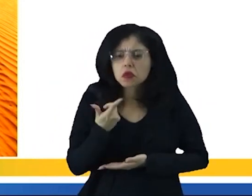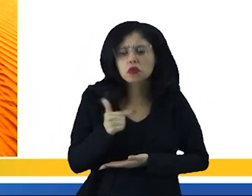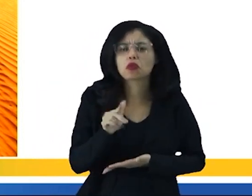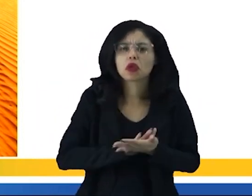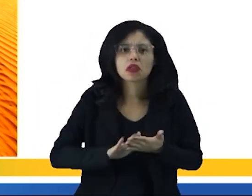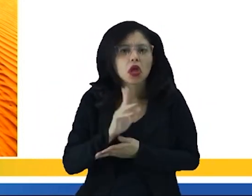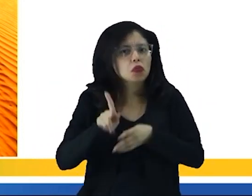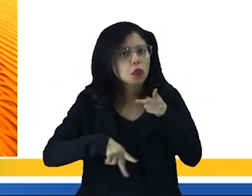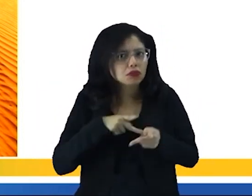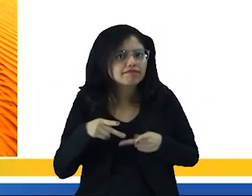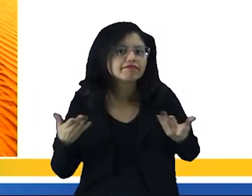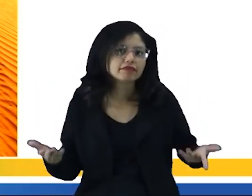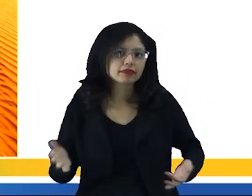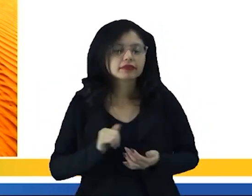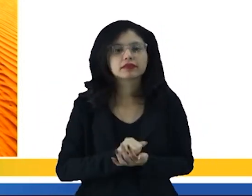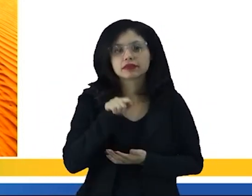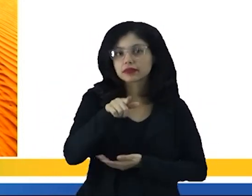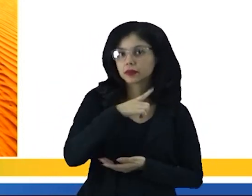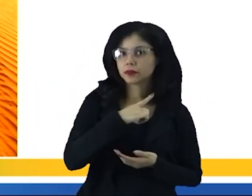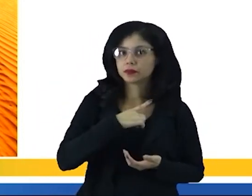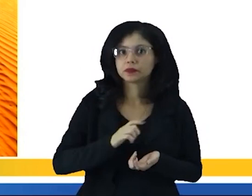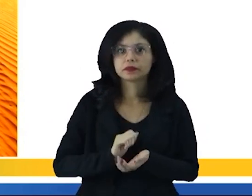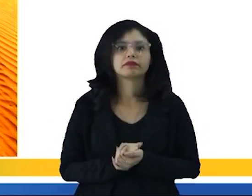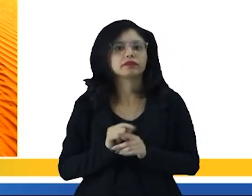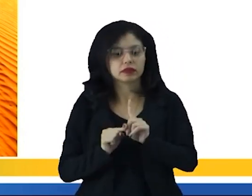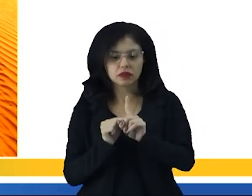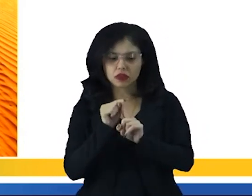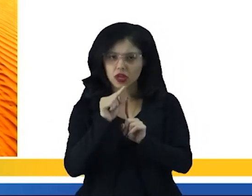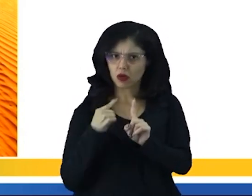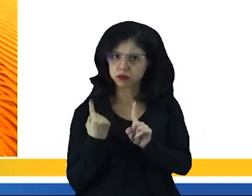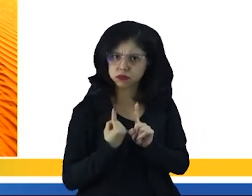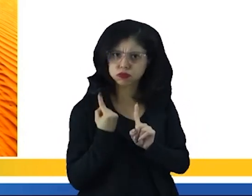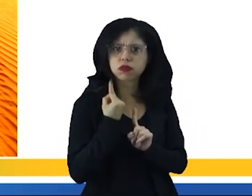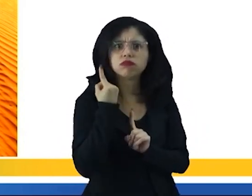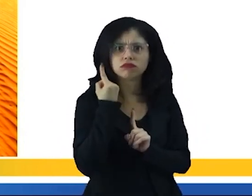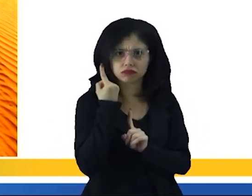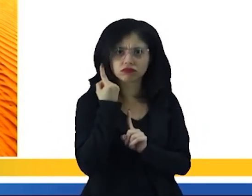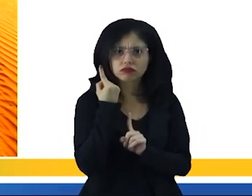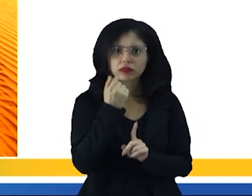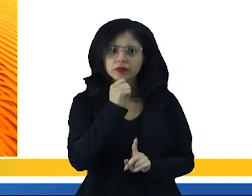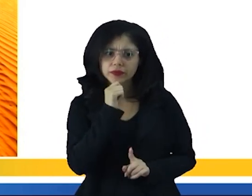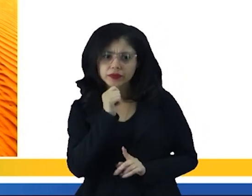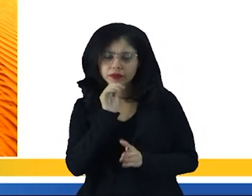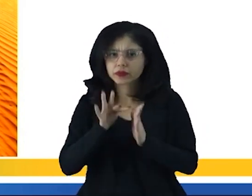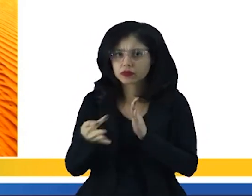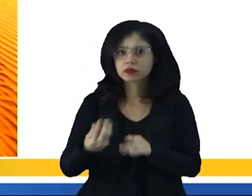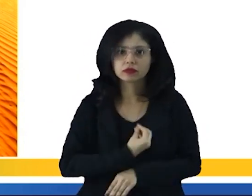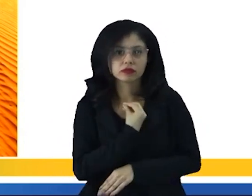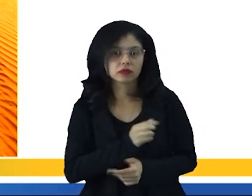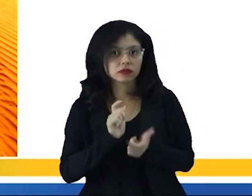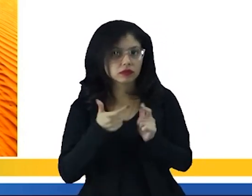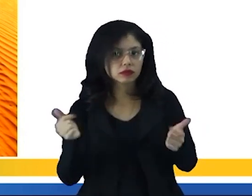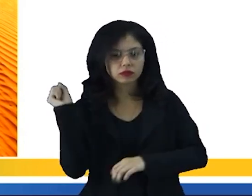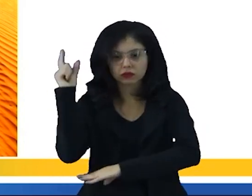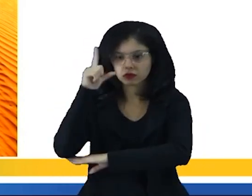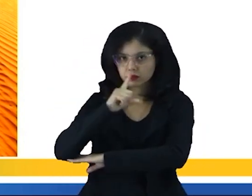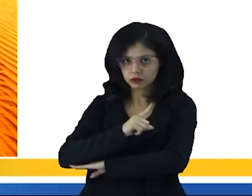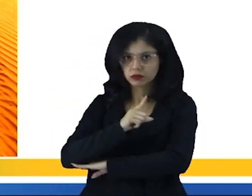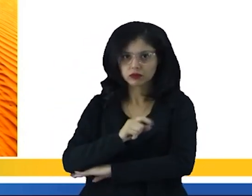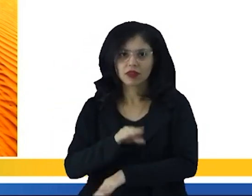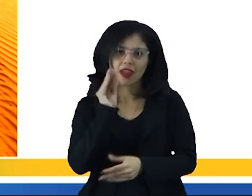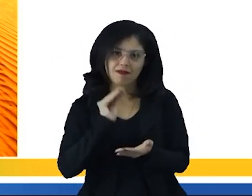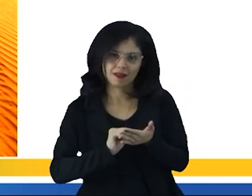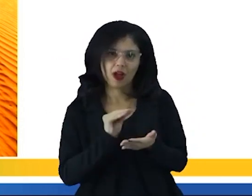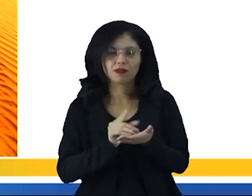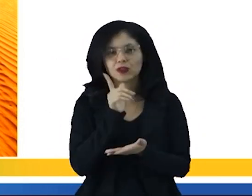há povoamento. Então aí eu tenho alta variação de temperatura, em função da presença maior do sol, escassez